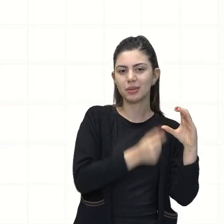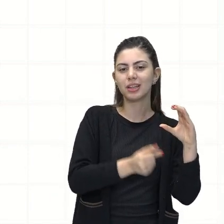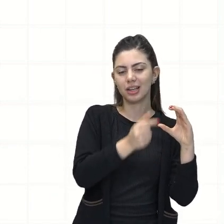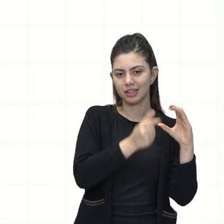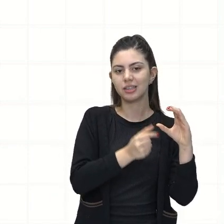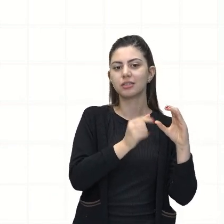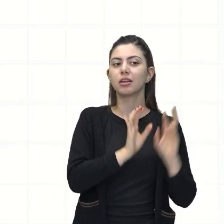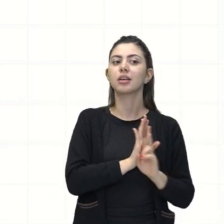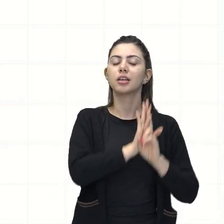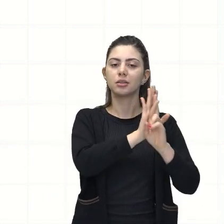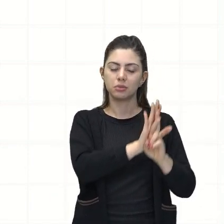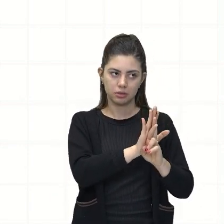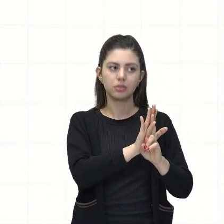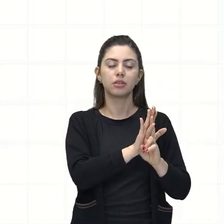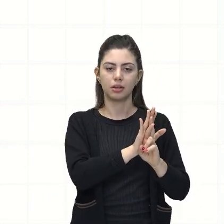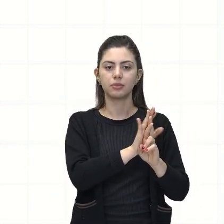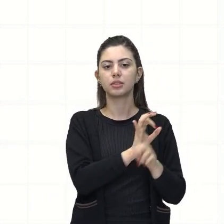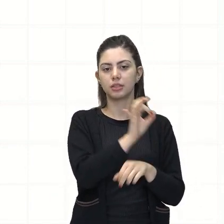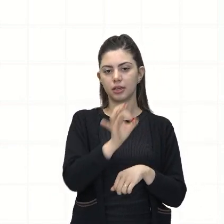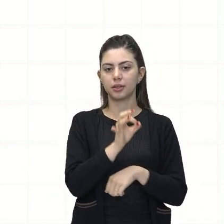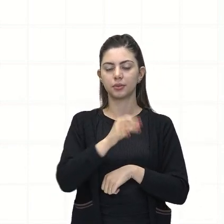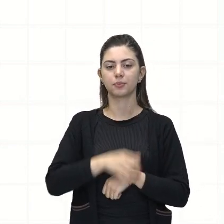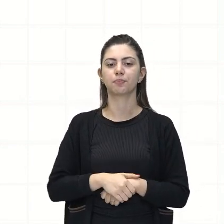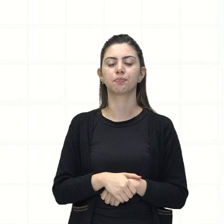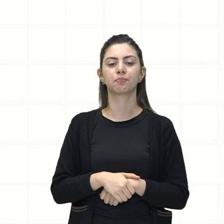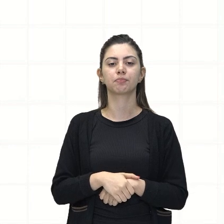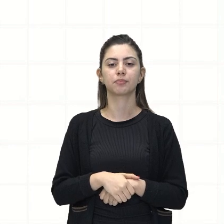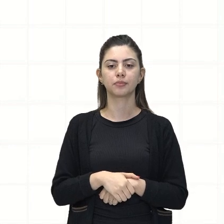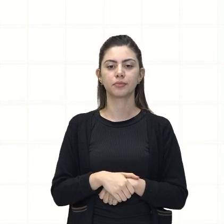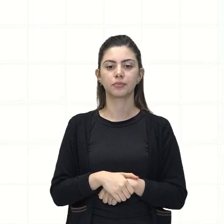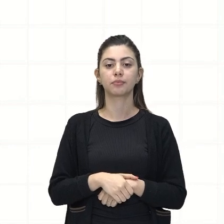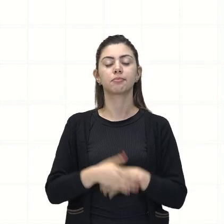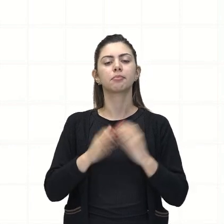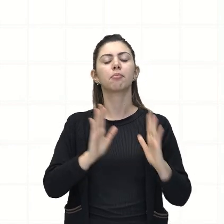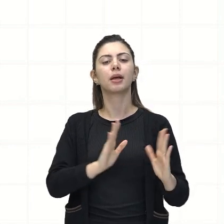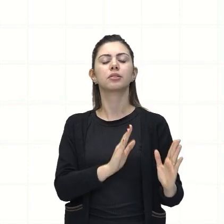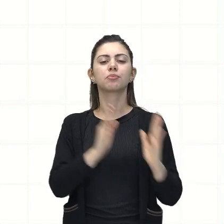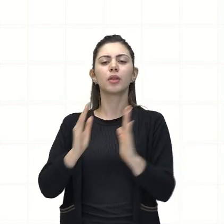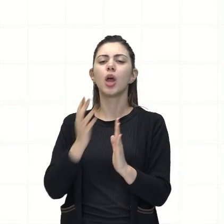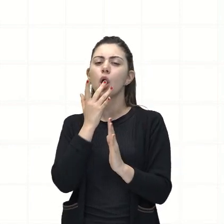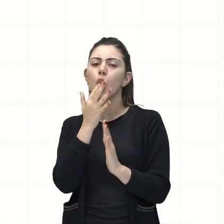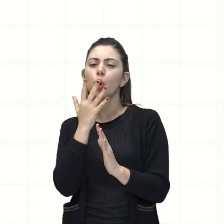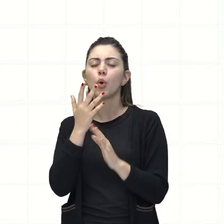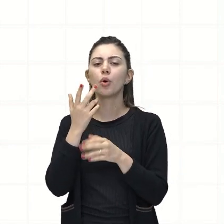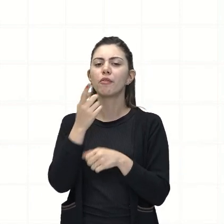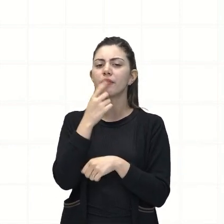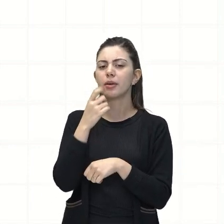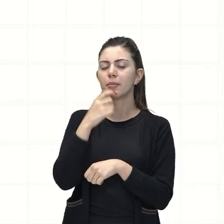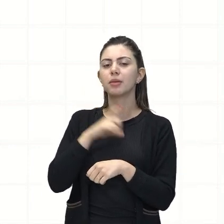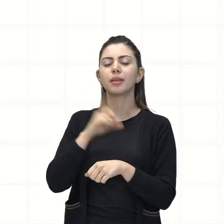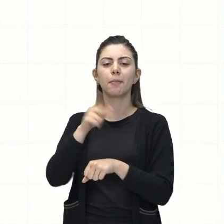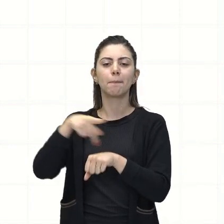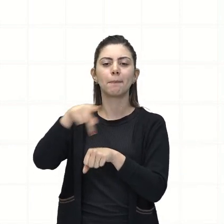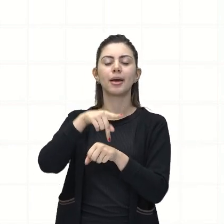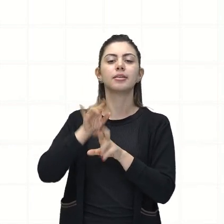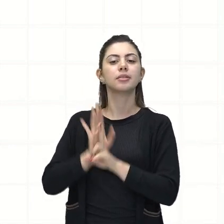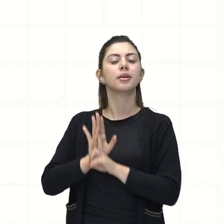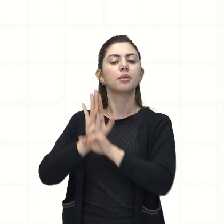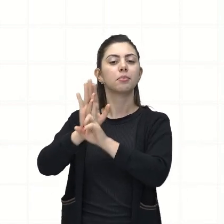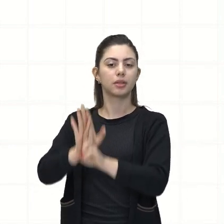líderes ou as periferias do capitalismo, certo? E em vermelho, a gente tem os países